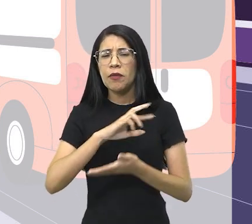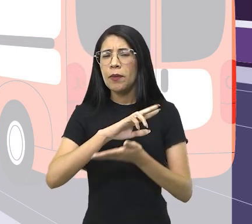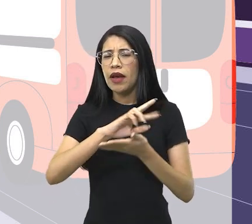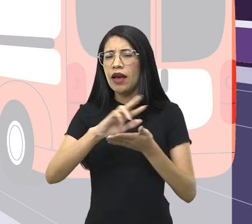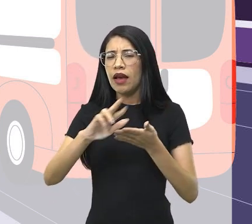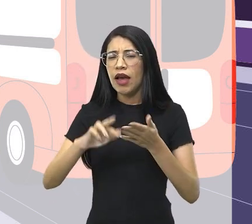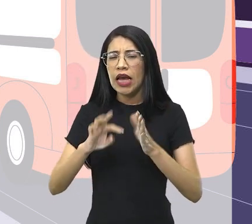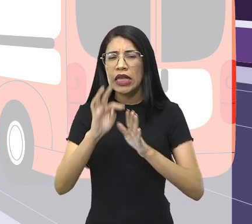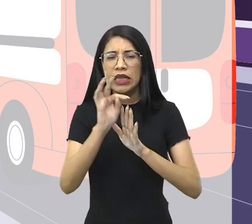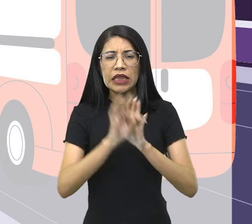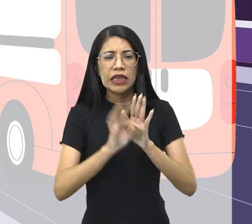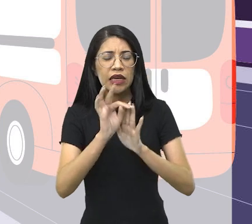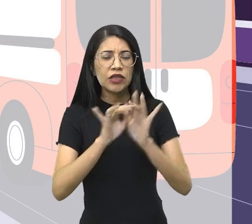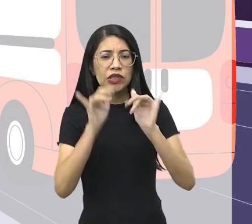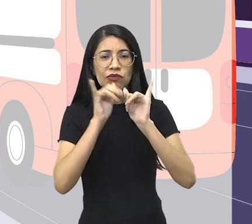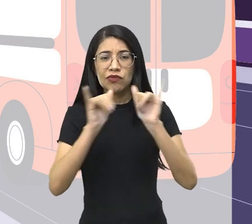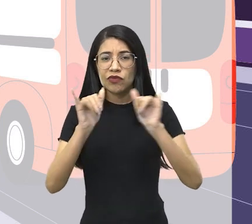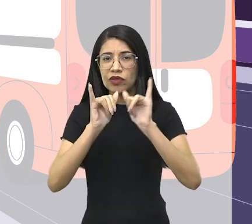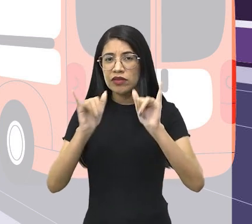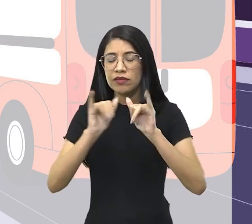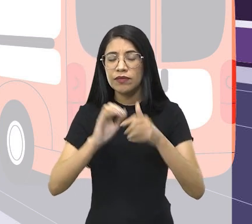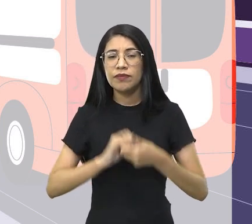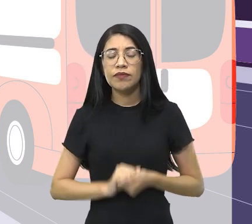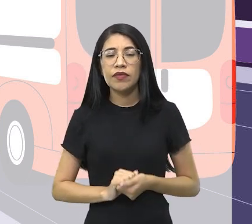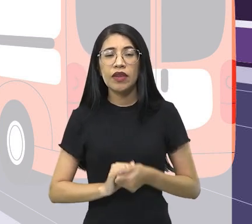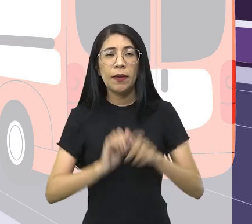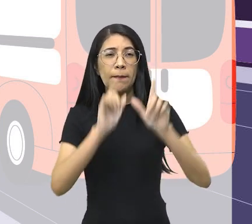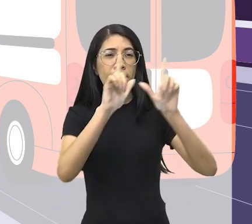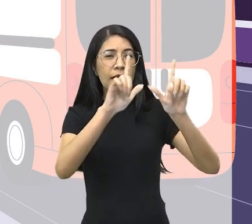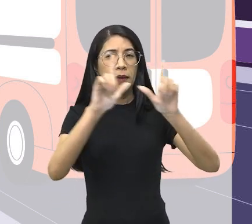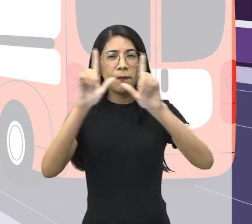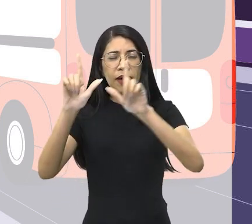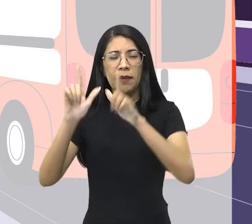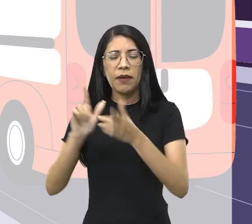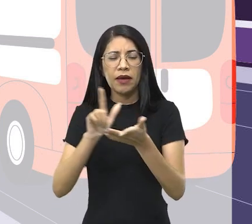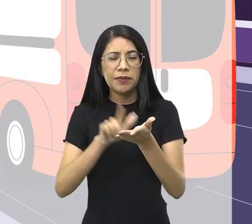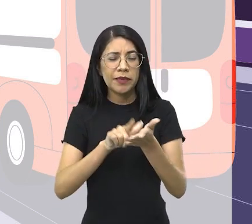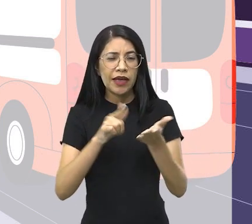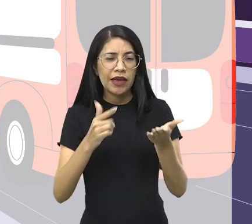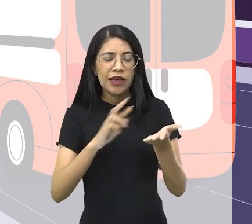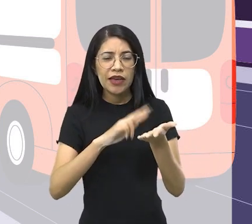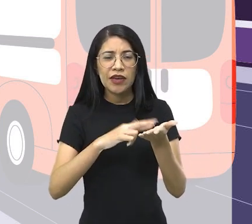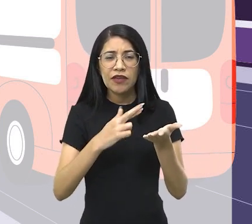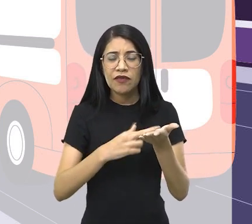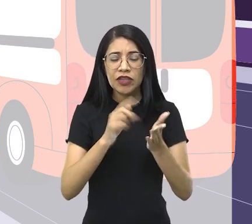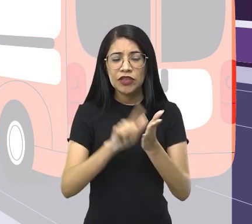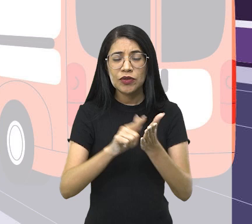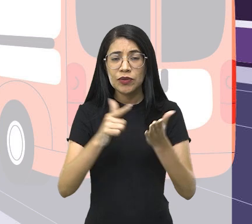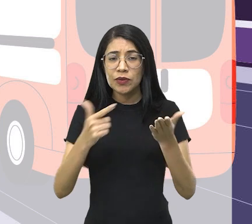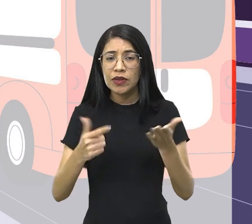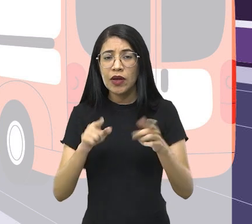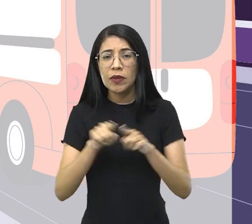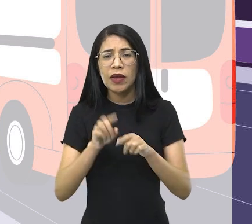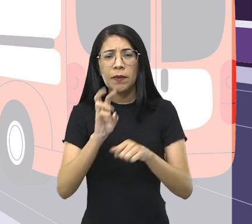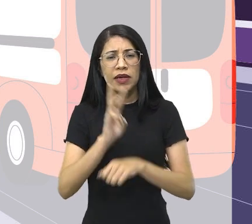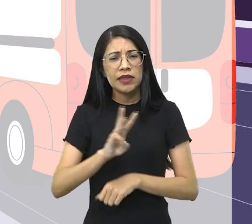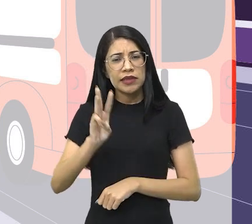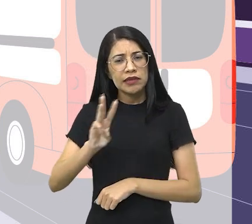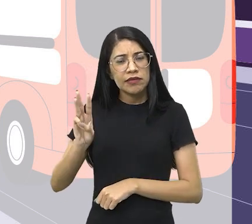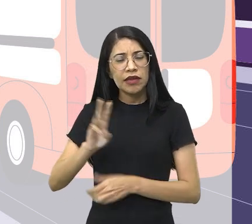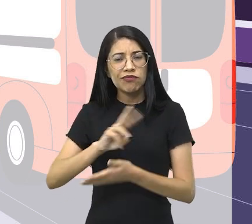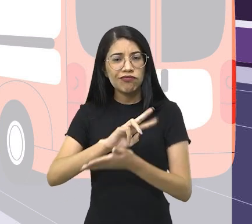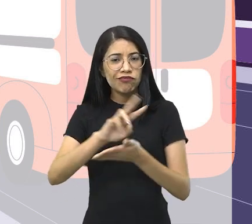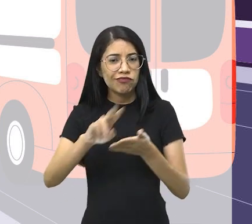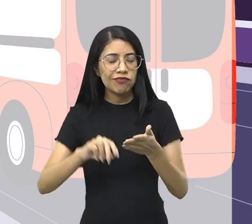por textos publicitários, né? Outdoors, folhetos, revistas, jornais, sites.